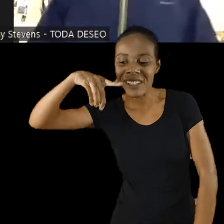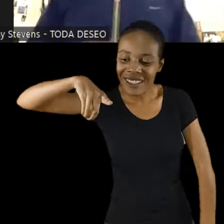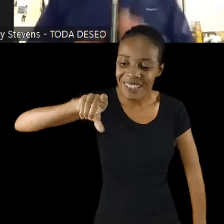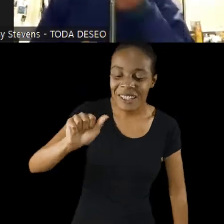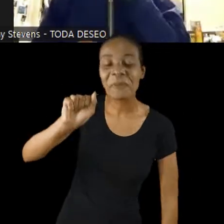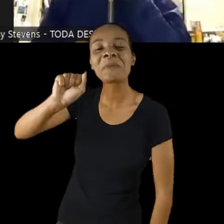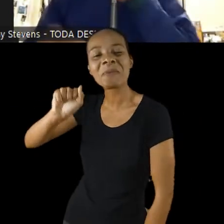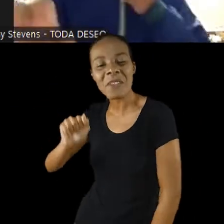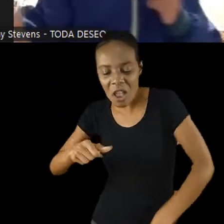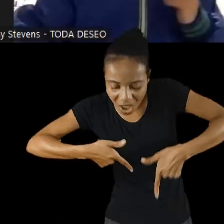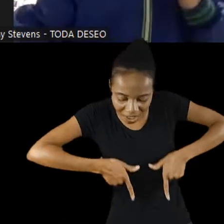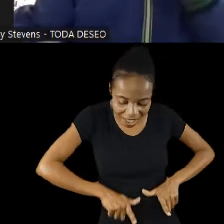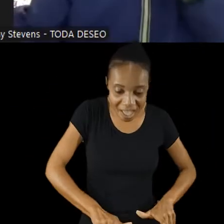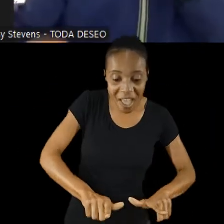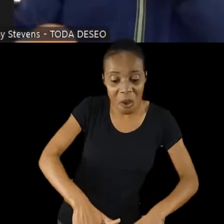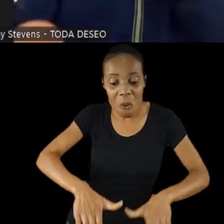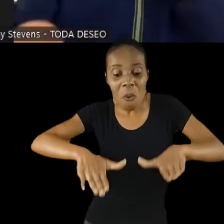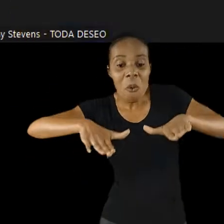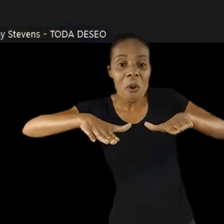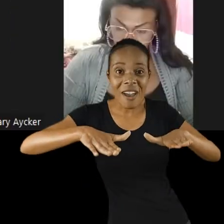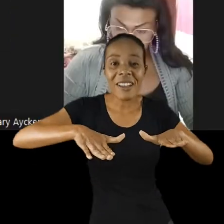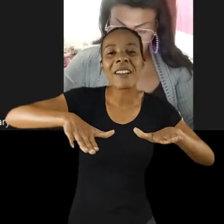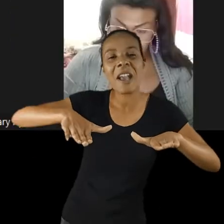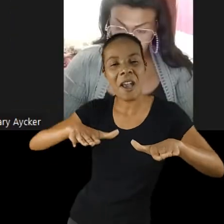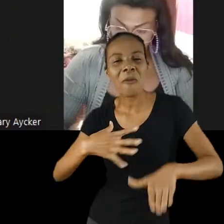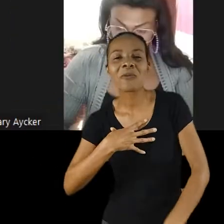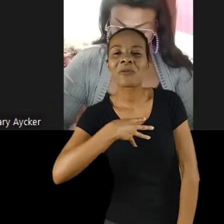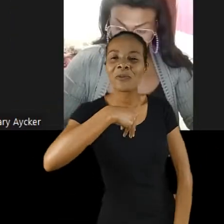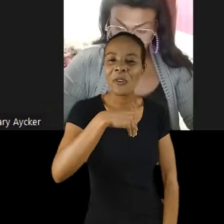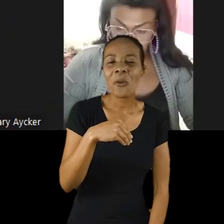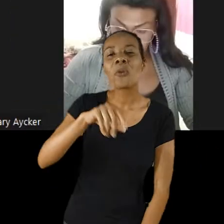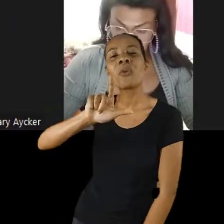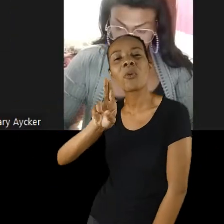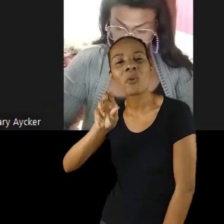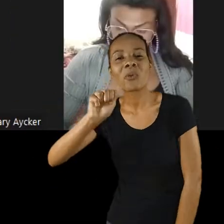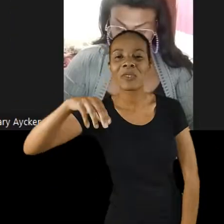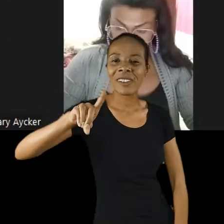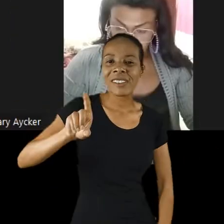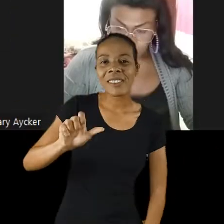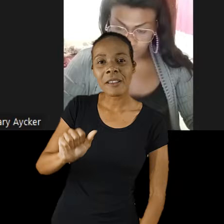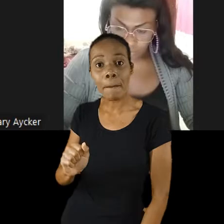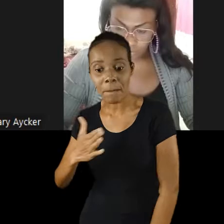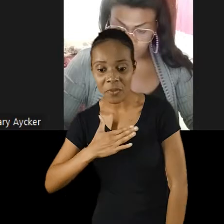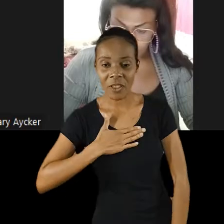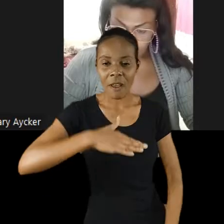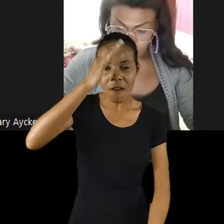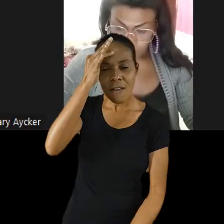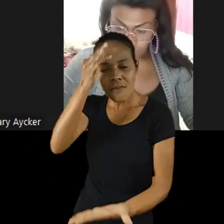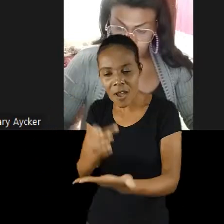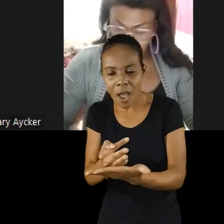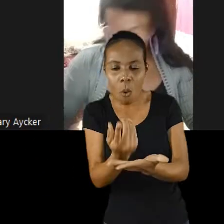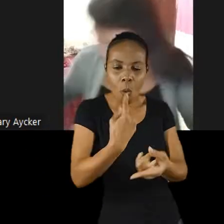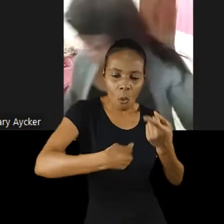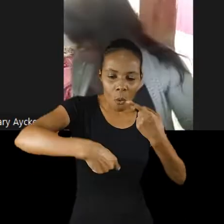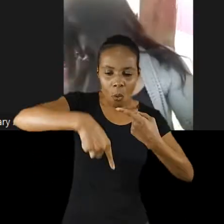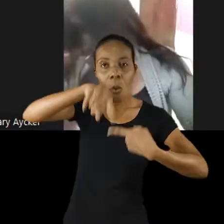Luanda. Ele que é filho de Luanda. Ele que é filho de Luanda. Minha fé me leva mais alto